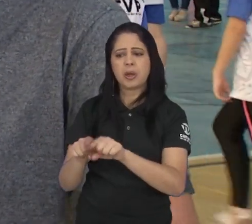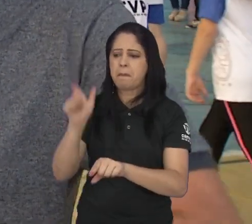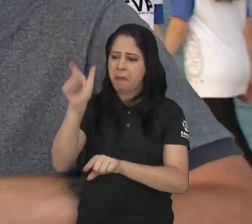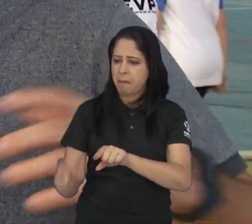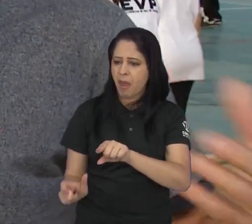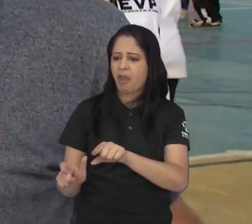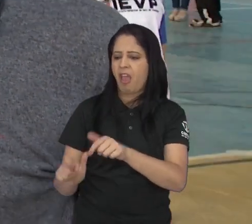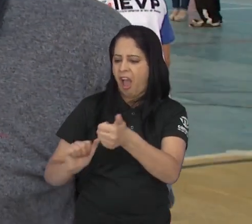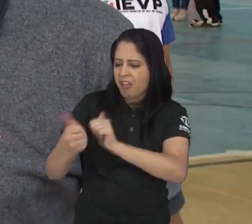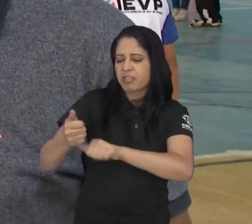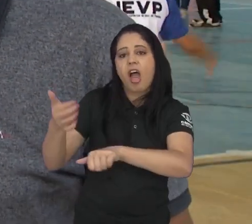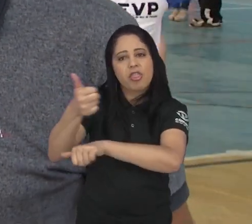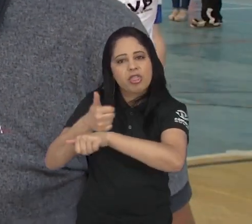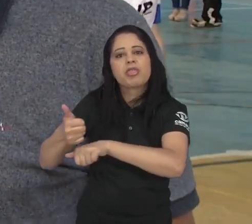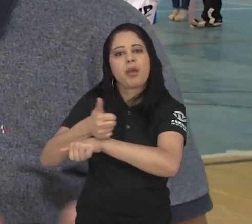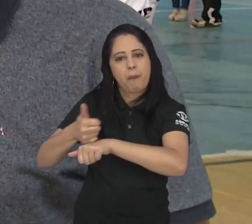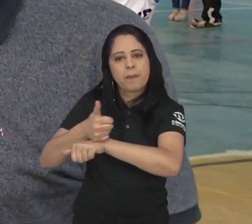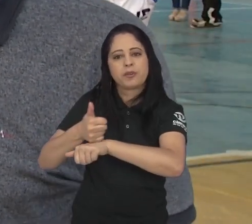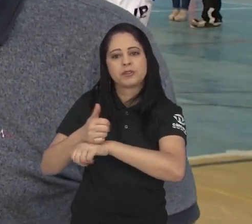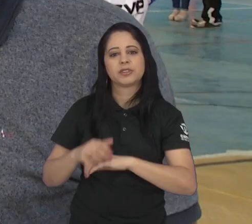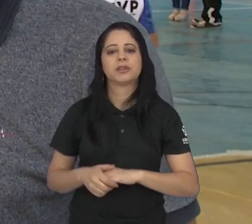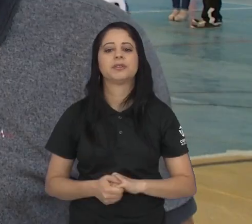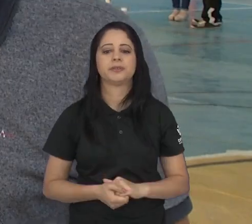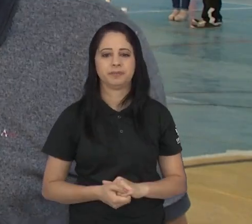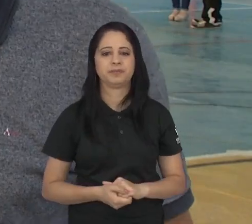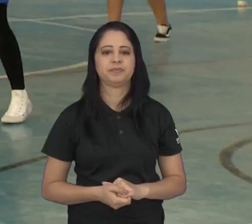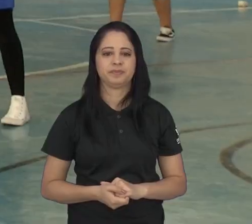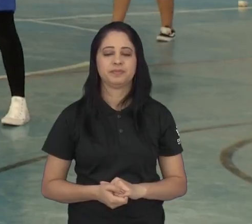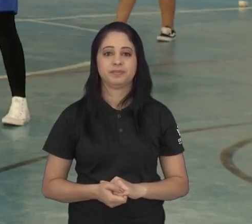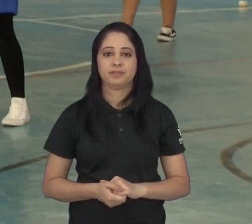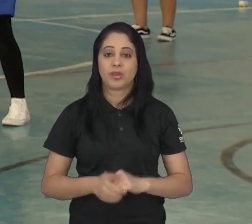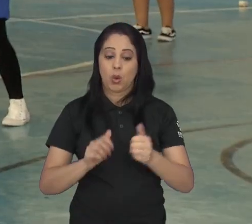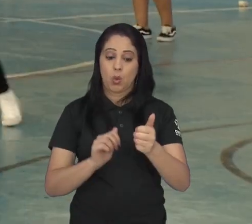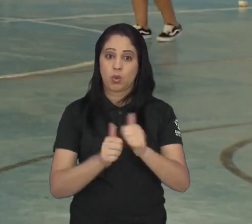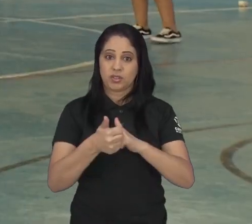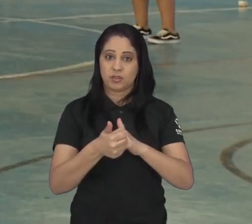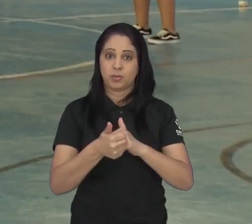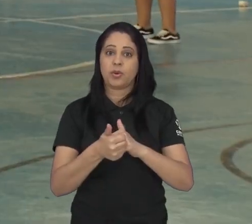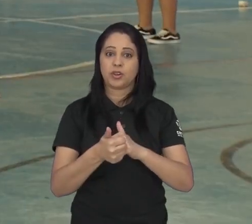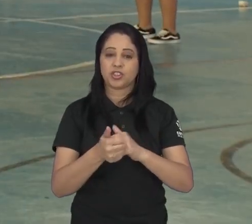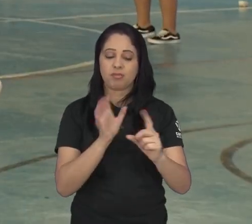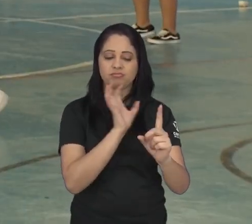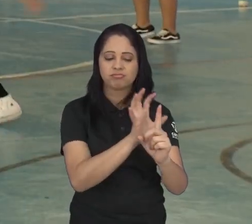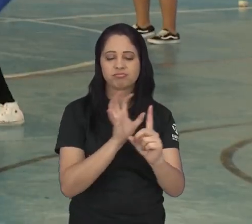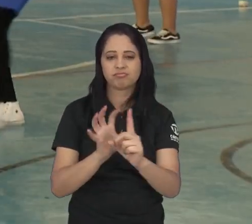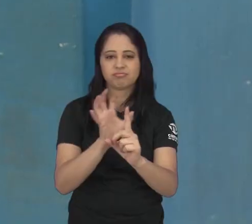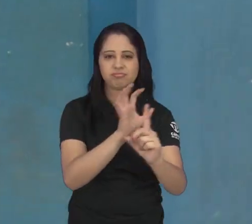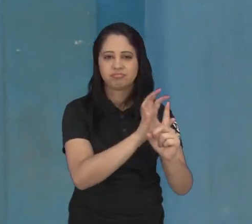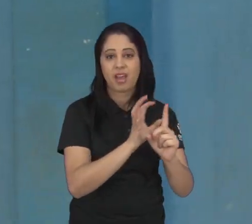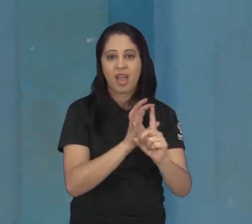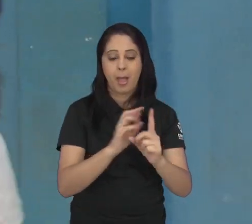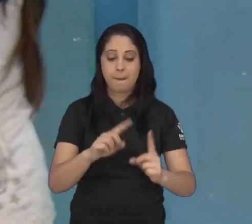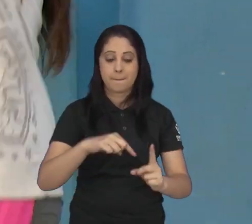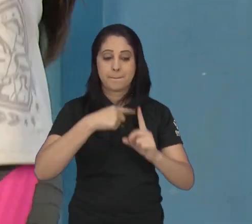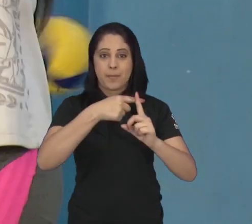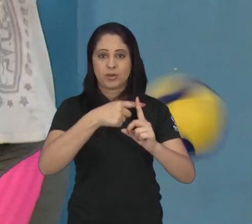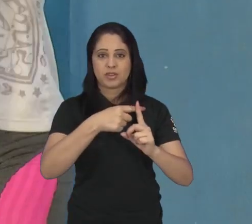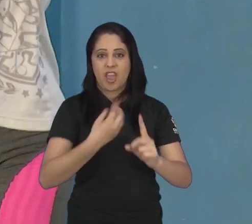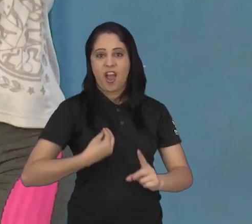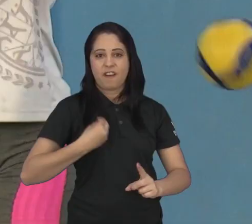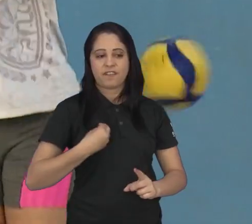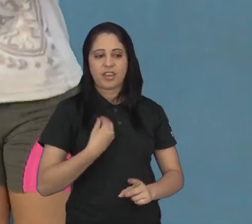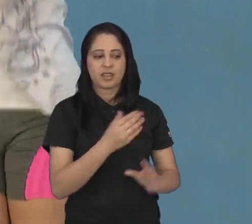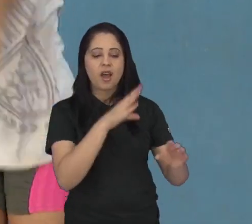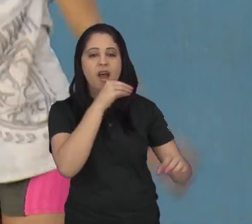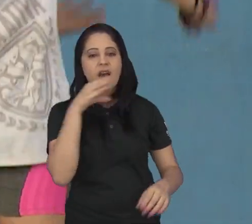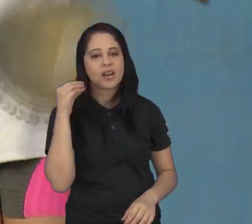nas diversas modalidades que nós temos aqui no programa e a presença do esporte já está influenciando positivamente na